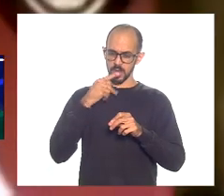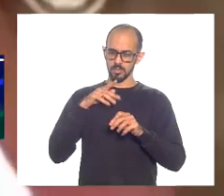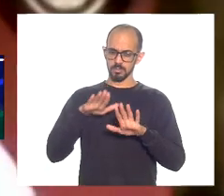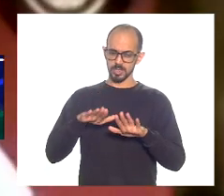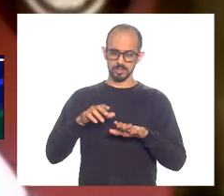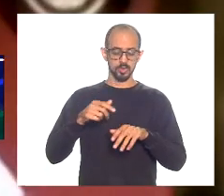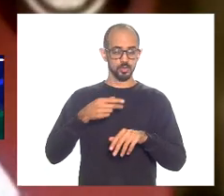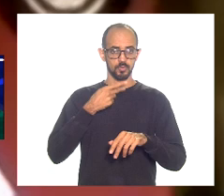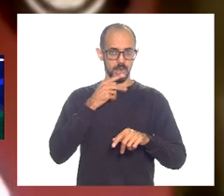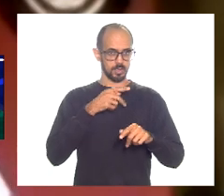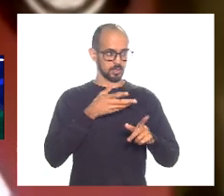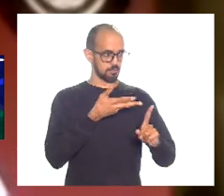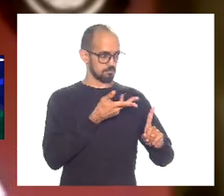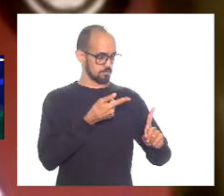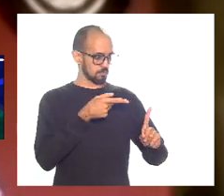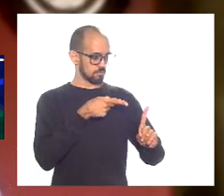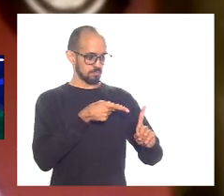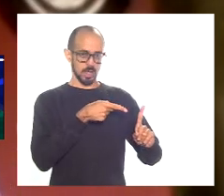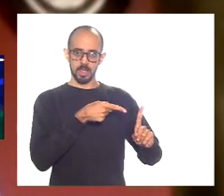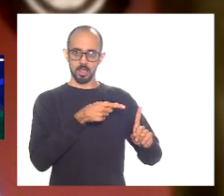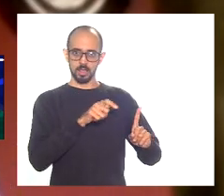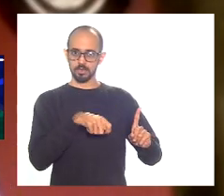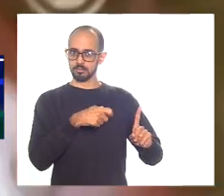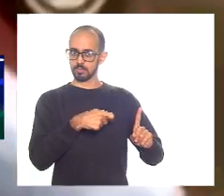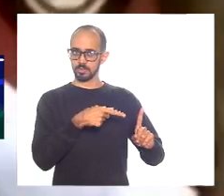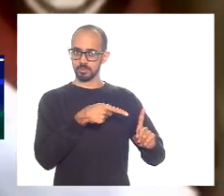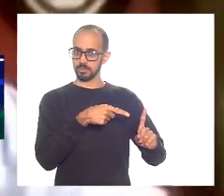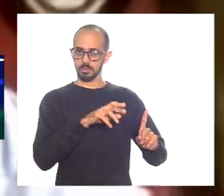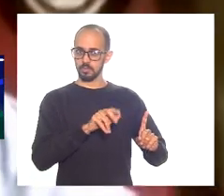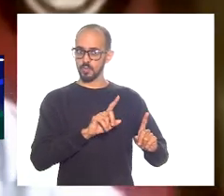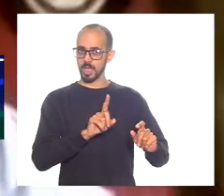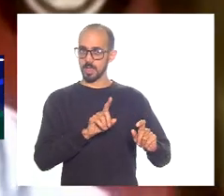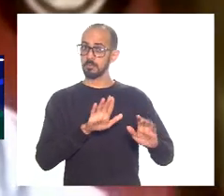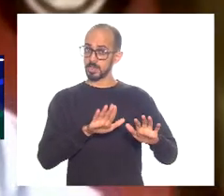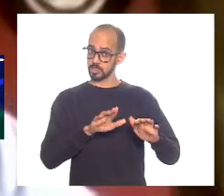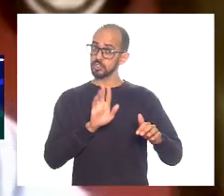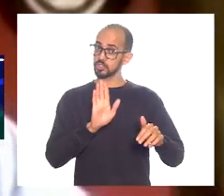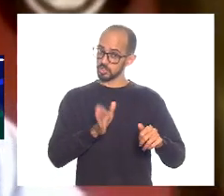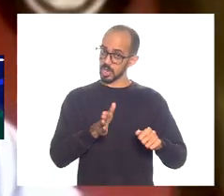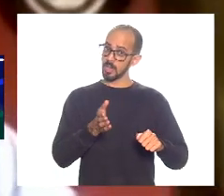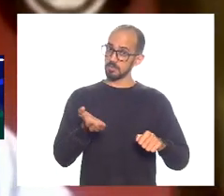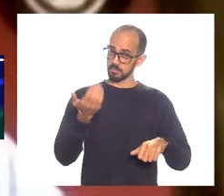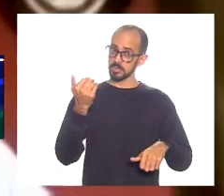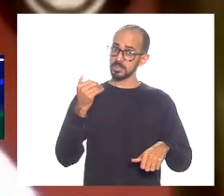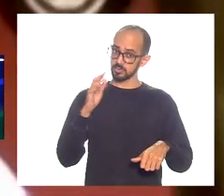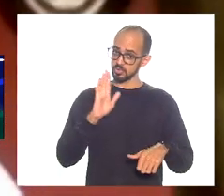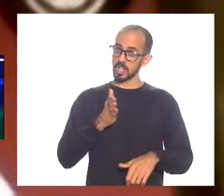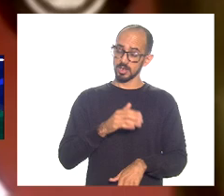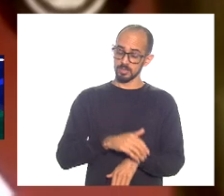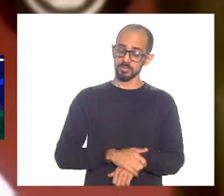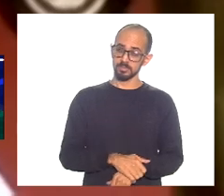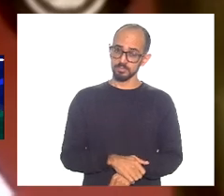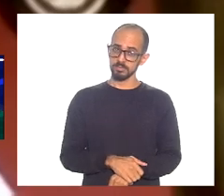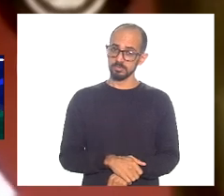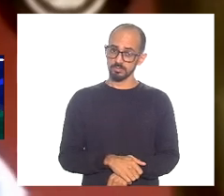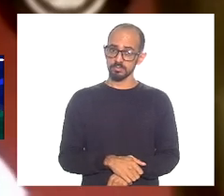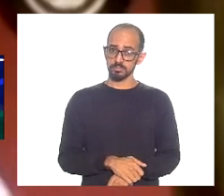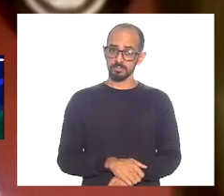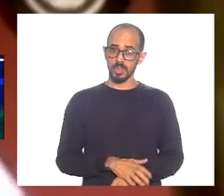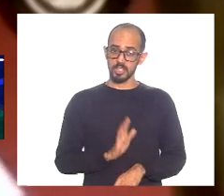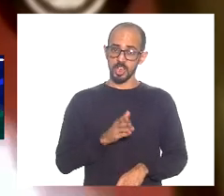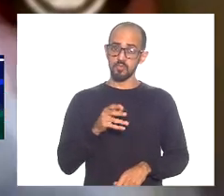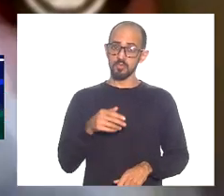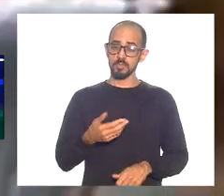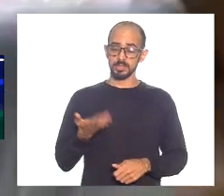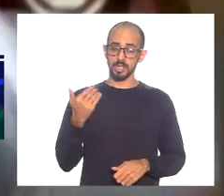um primor de administração. Mas ela já foi primor de administração. Já foi. As